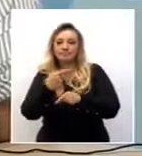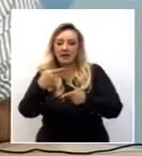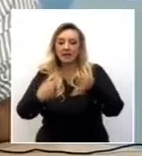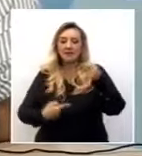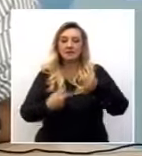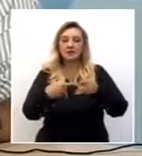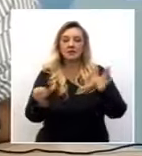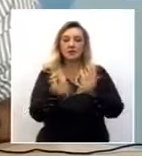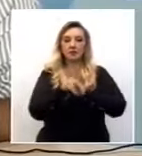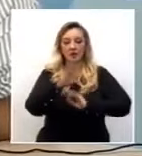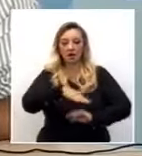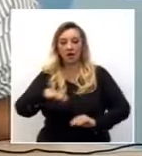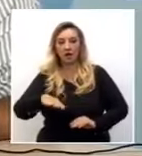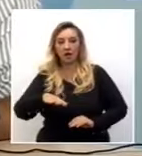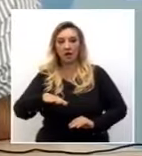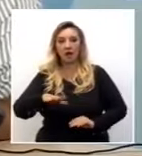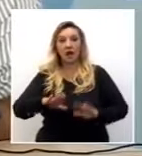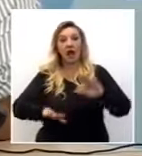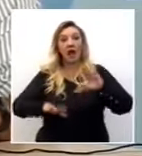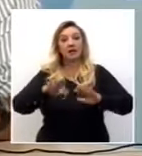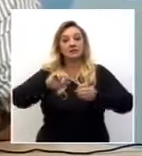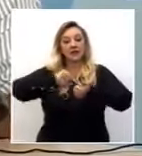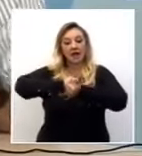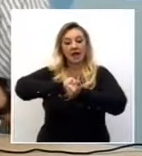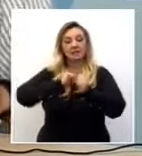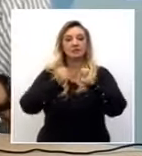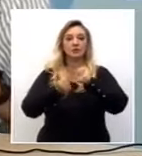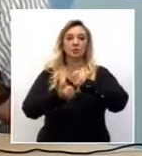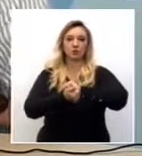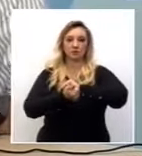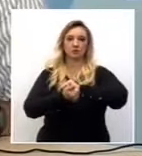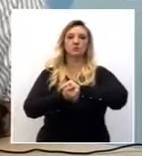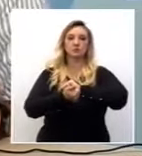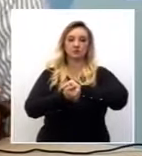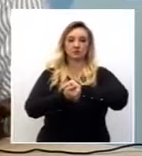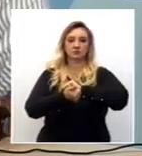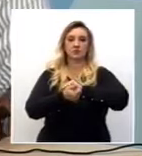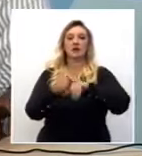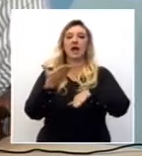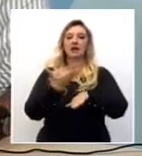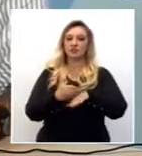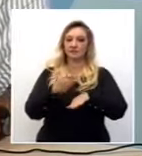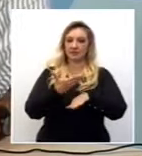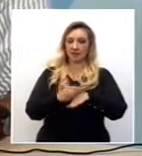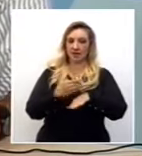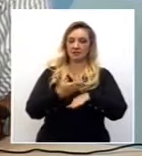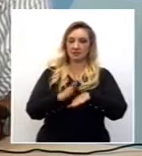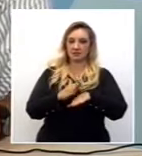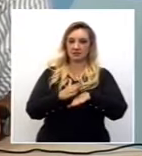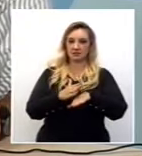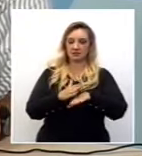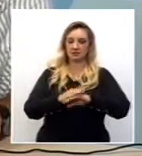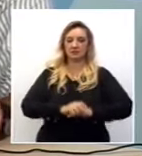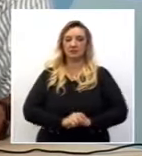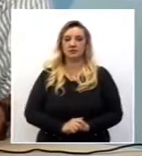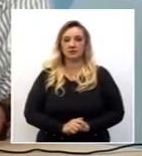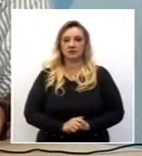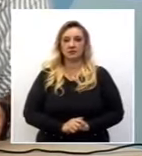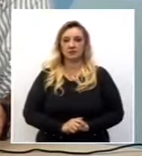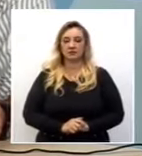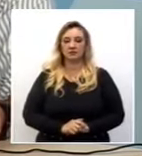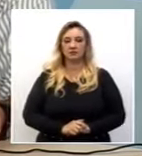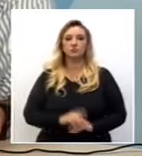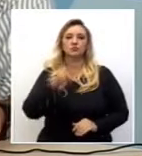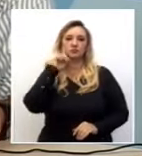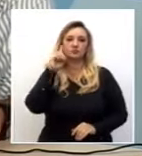alunos, de repente adequando, né, as atividades para o dia